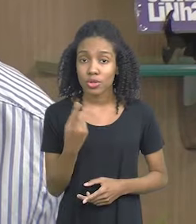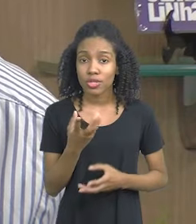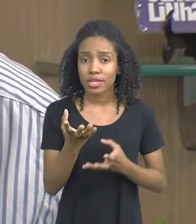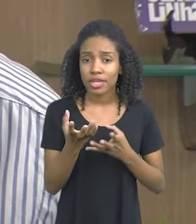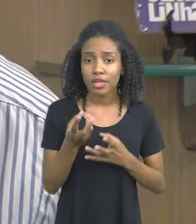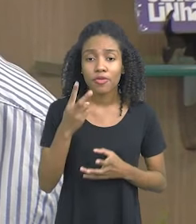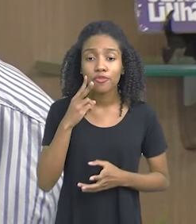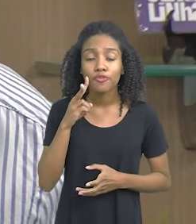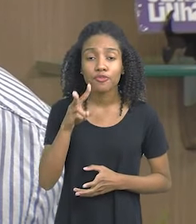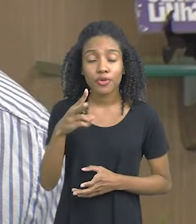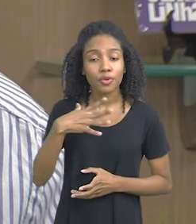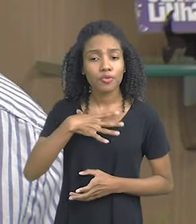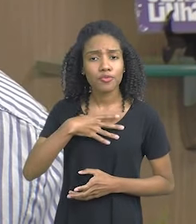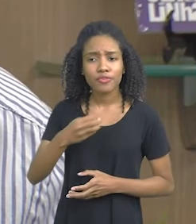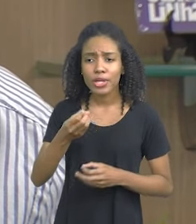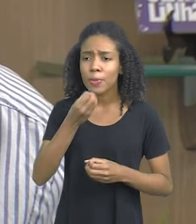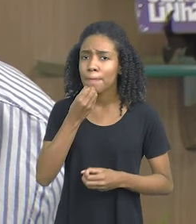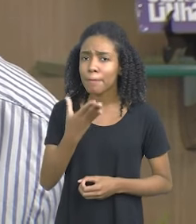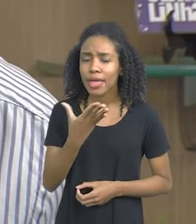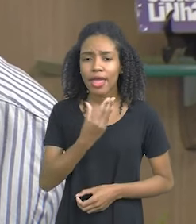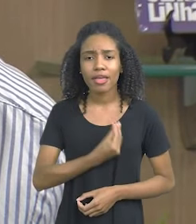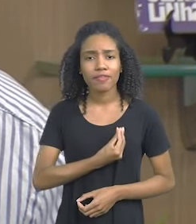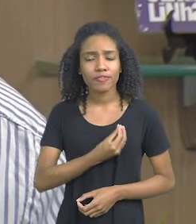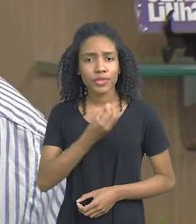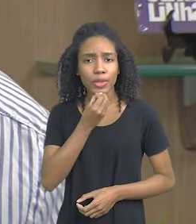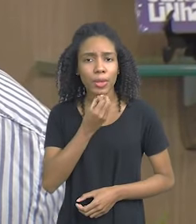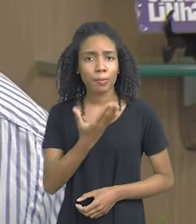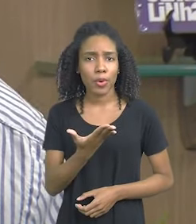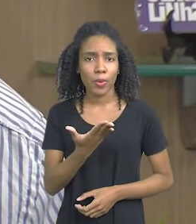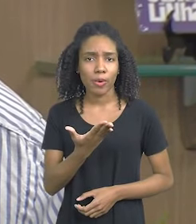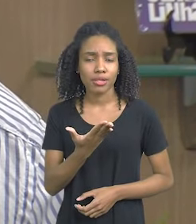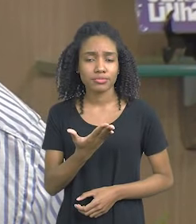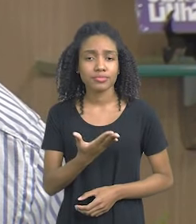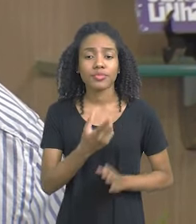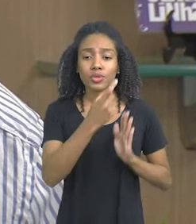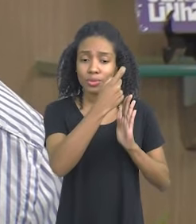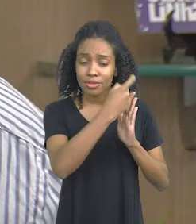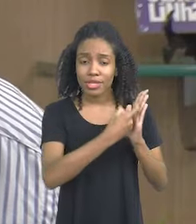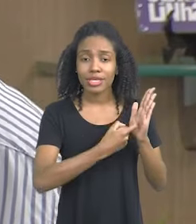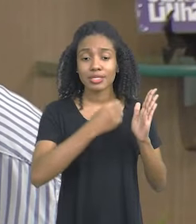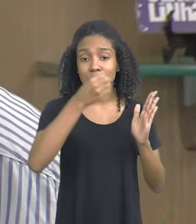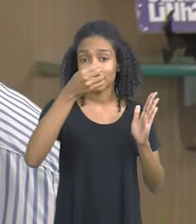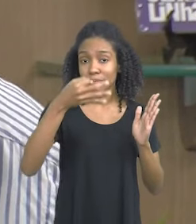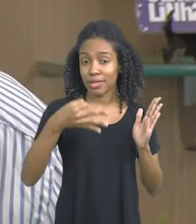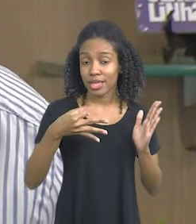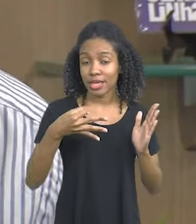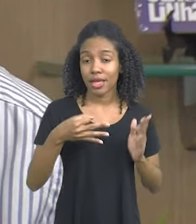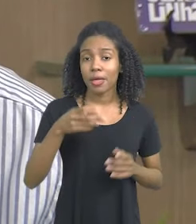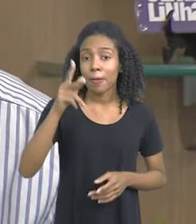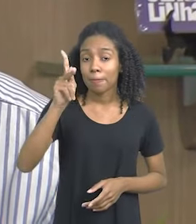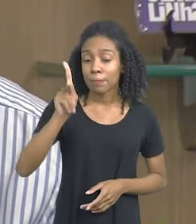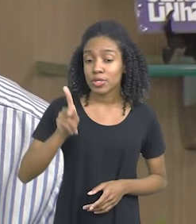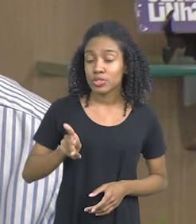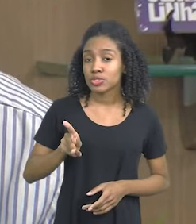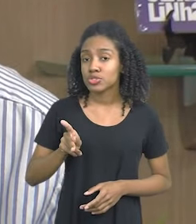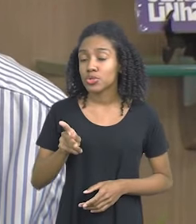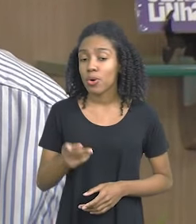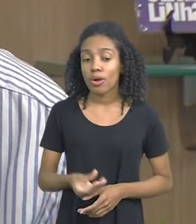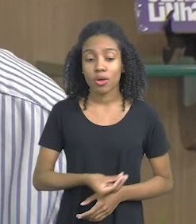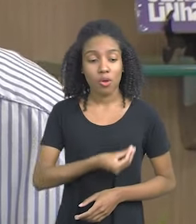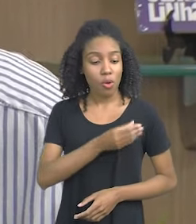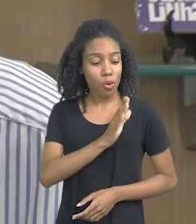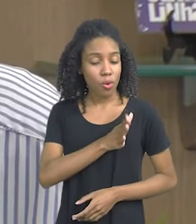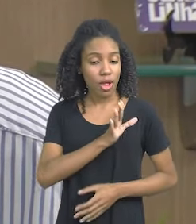lemos. A quem dá liberalmente, ainda se lhe acrescenta mais e mais. Quer dizer, se eu sou uma